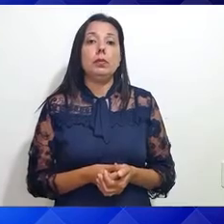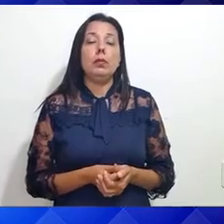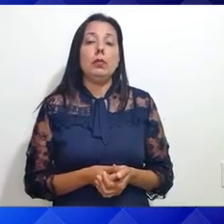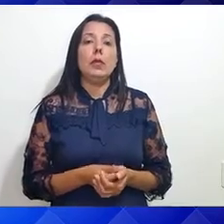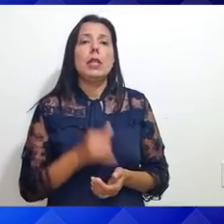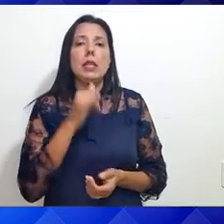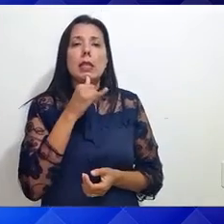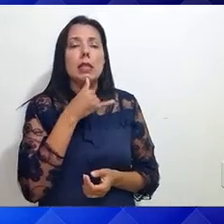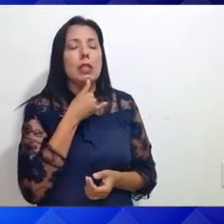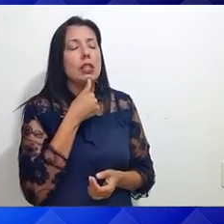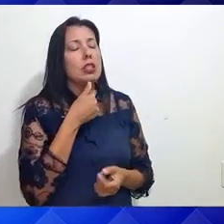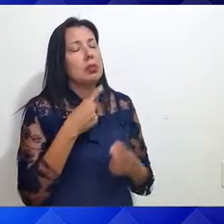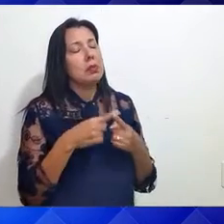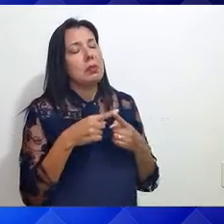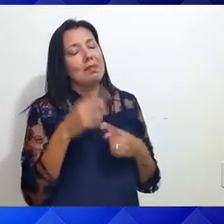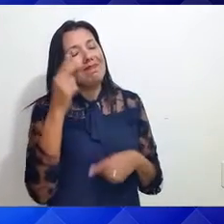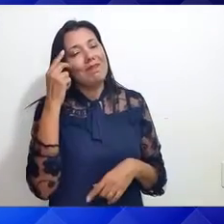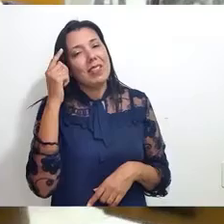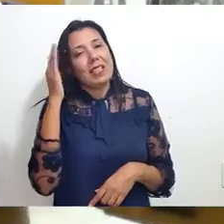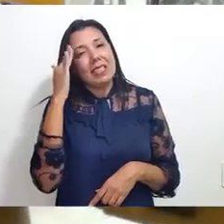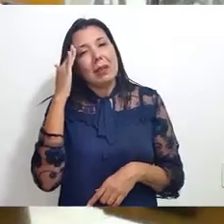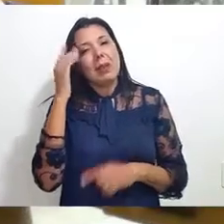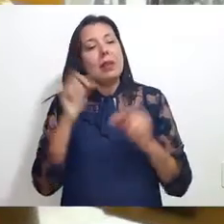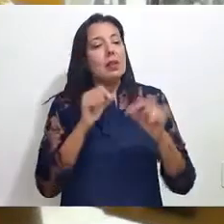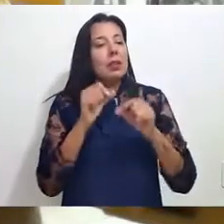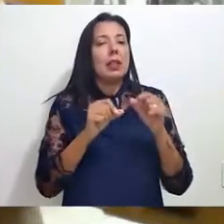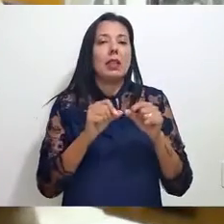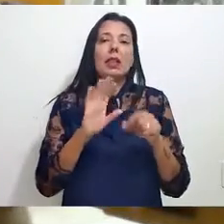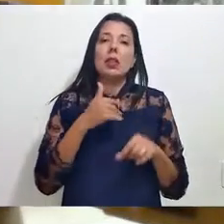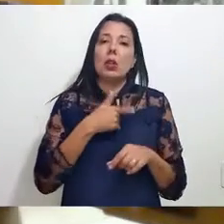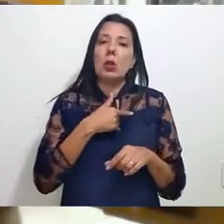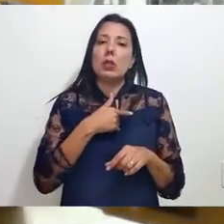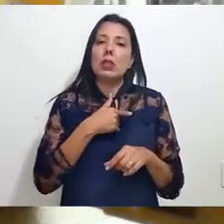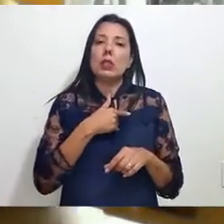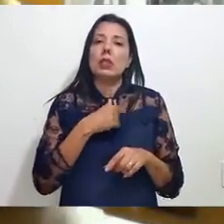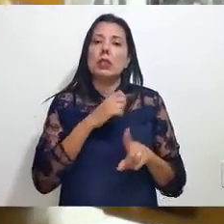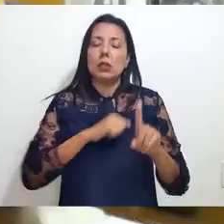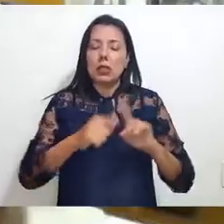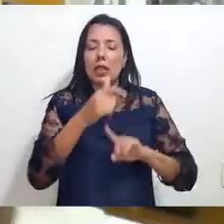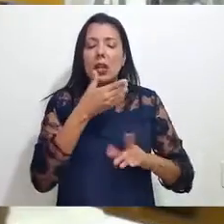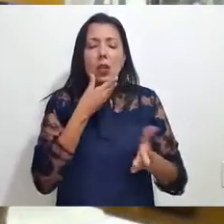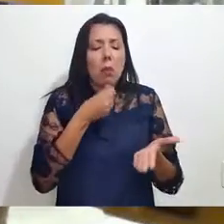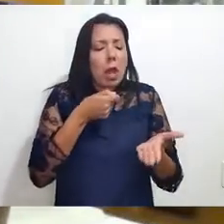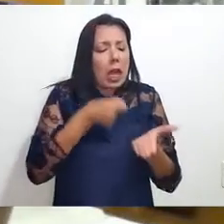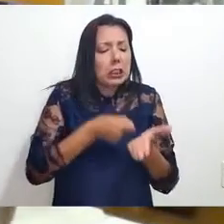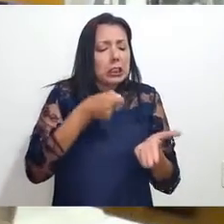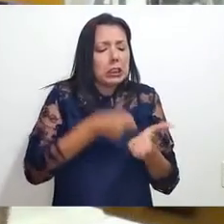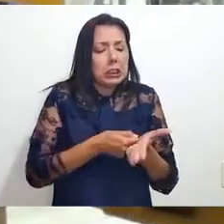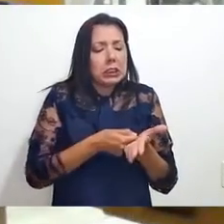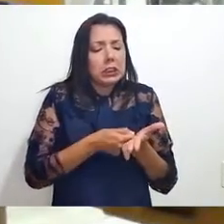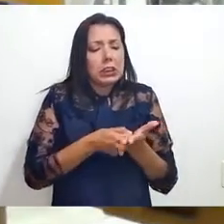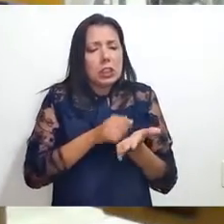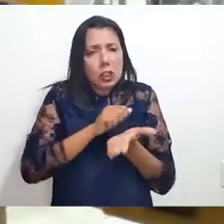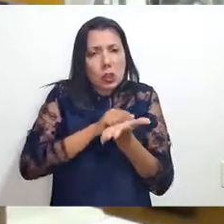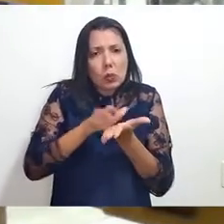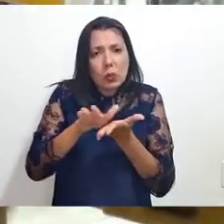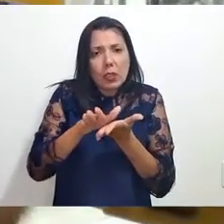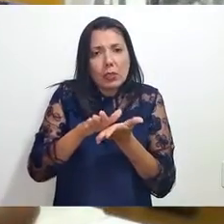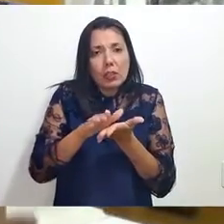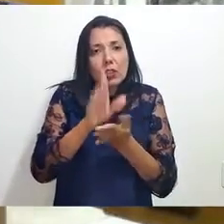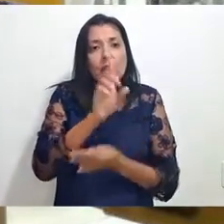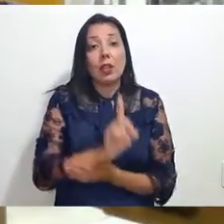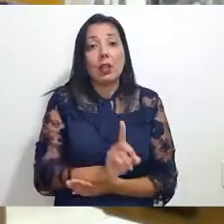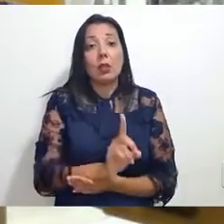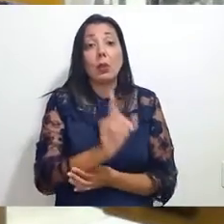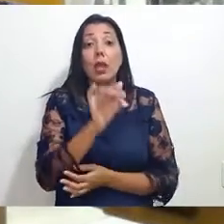militar, e aí chegou lá, isso mesmo, mas eu tenho que bater, porque ele não tem esse direito de escolha, ele não tem. Então, assim, se o